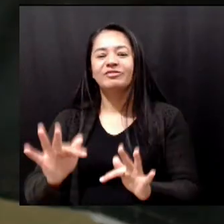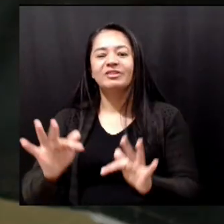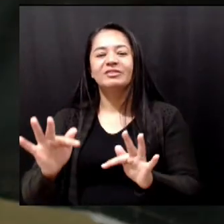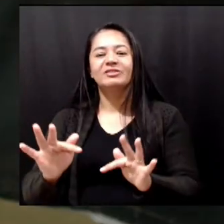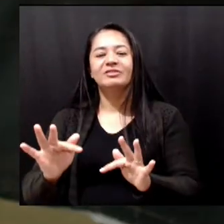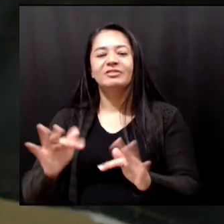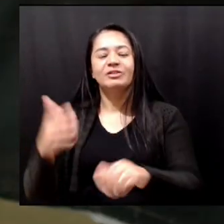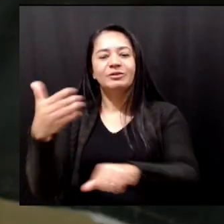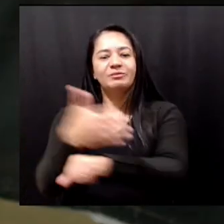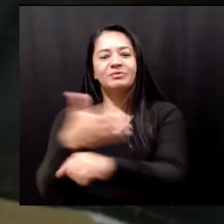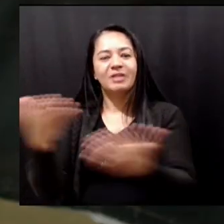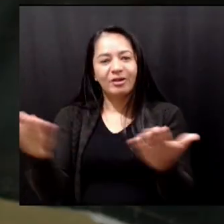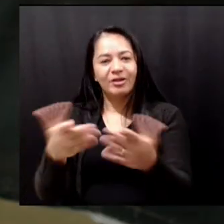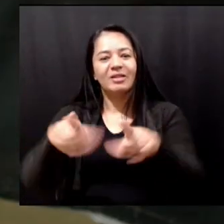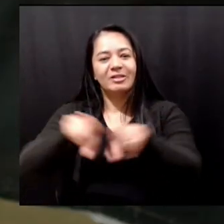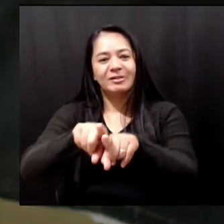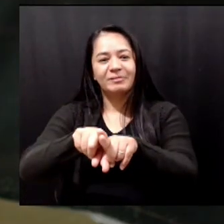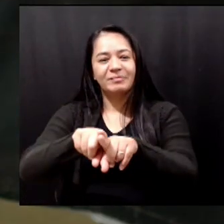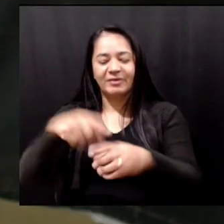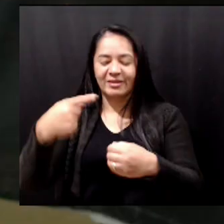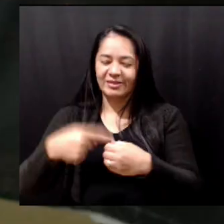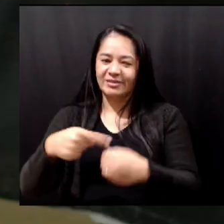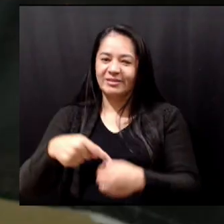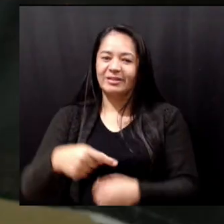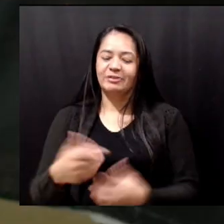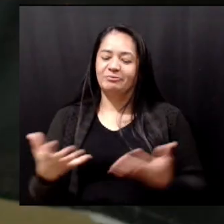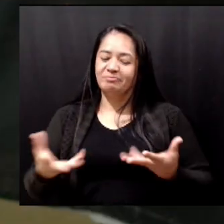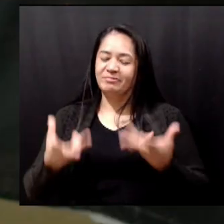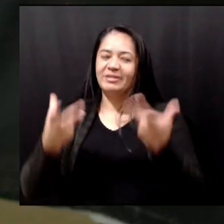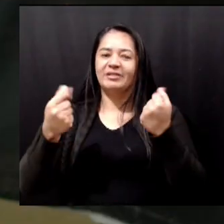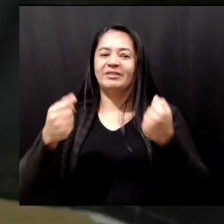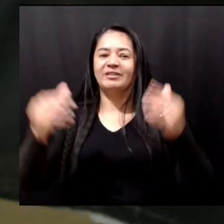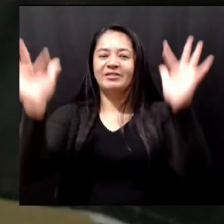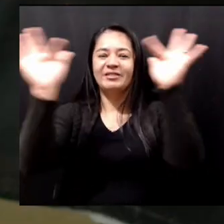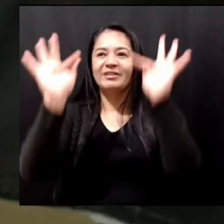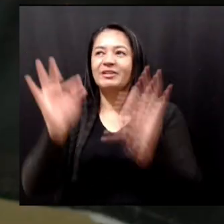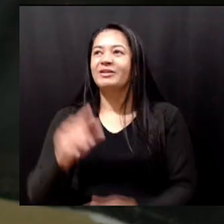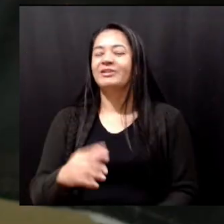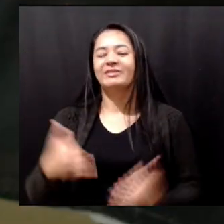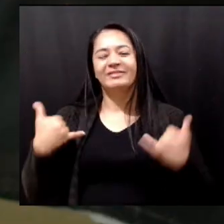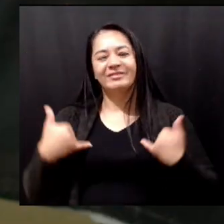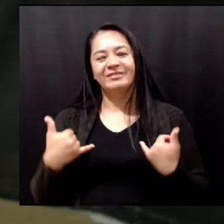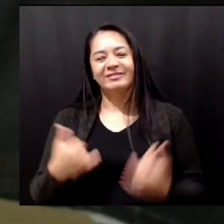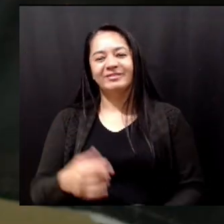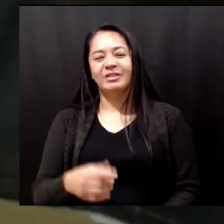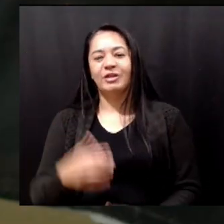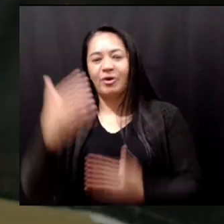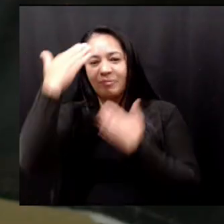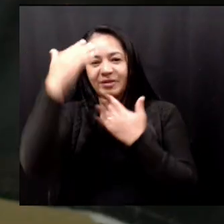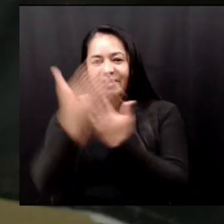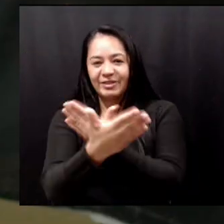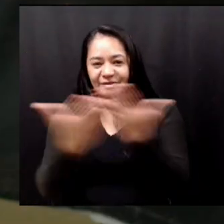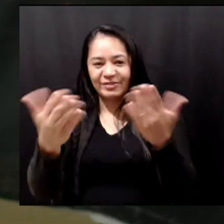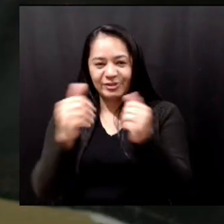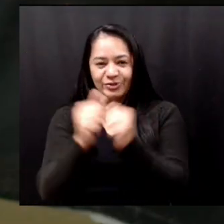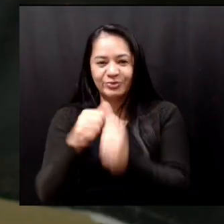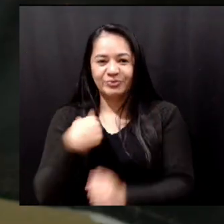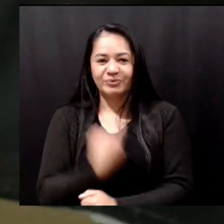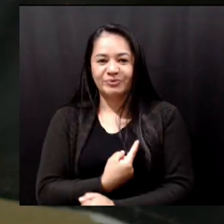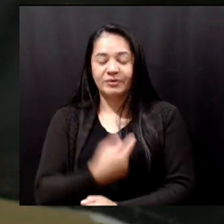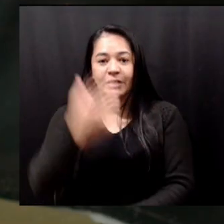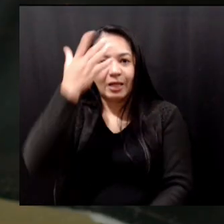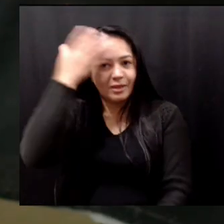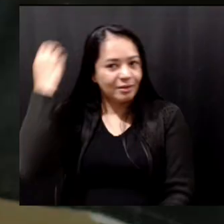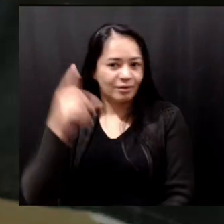também dessa cidade pujante. Feliz aniversário, Campinas! Obrigada a você que esteve conosco e não esqueça, hoje,